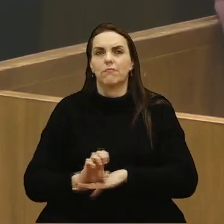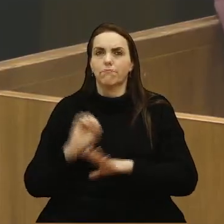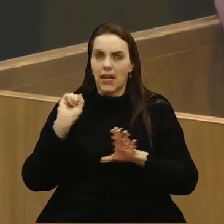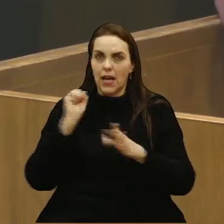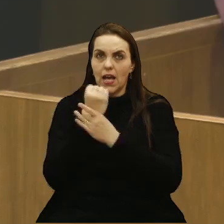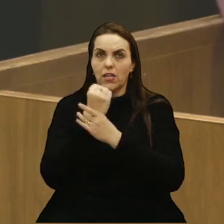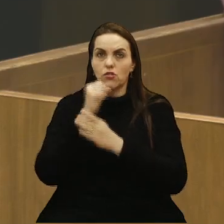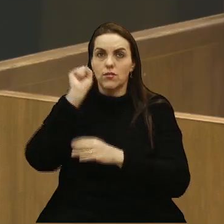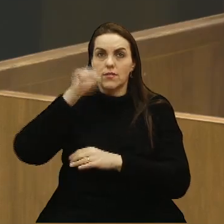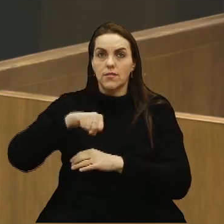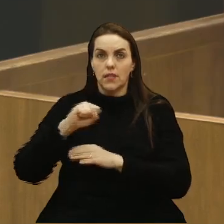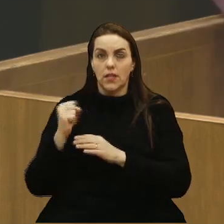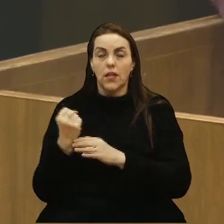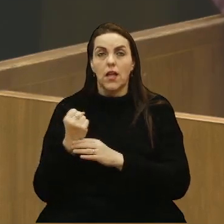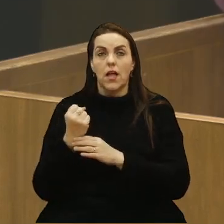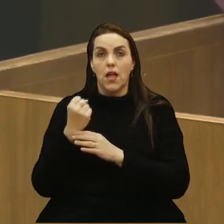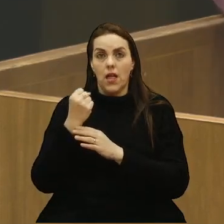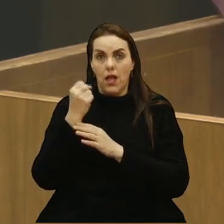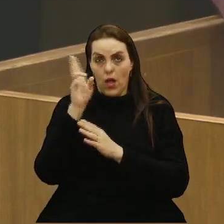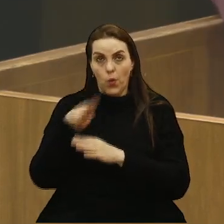universidade. Nós,